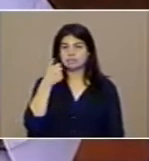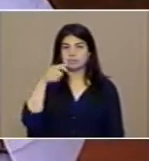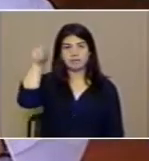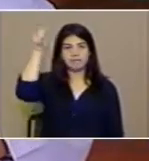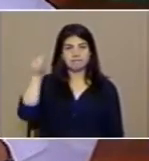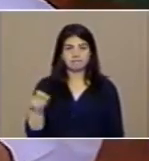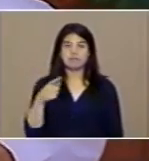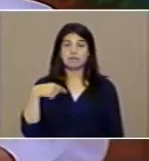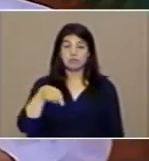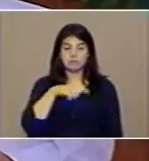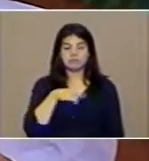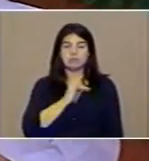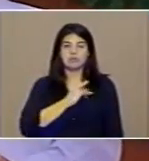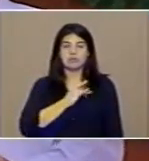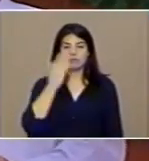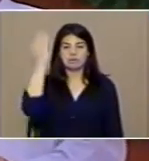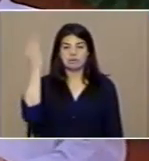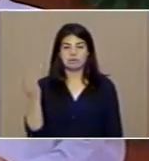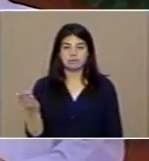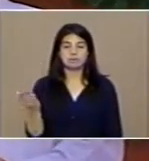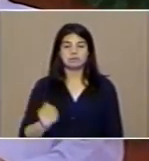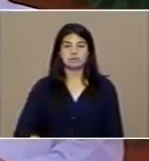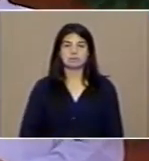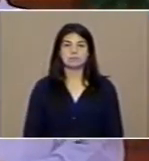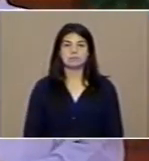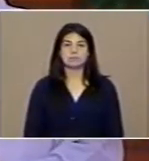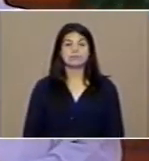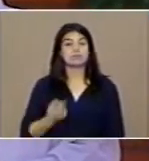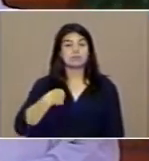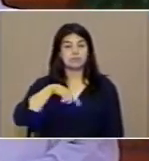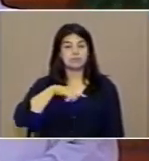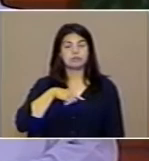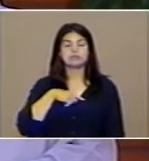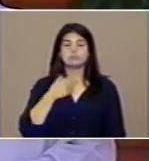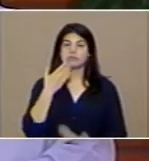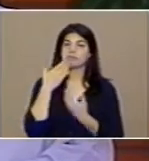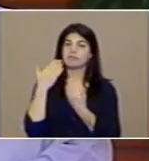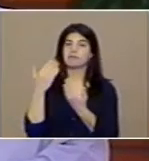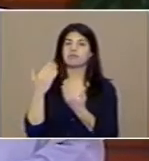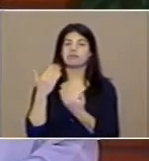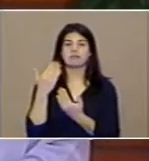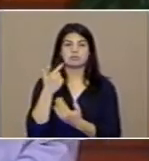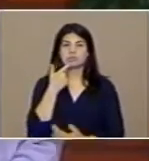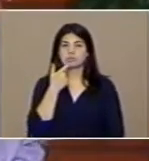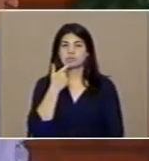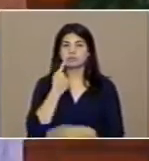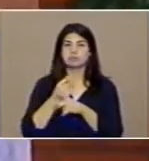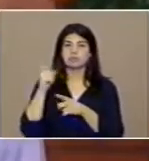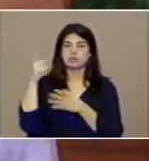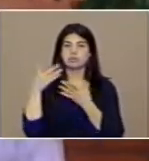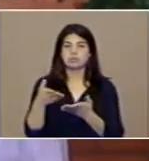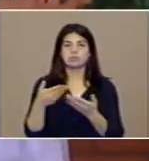nós vos adoramos nos vós glorificamos nós vós Damos graças por vossa imensa